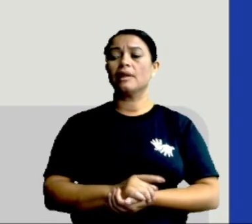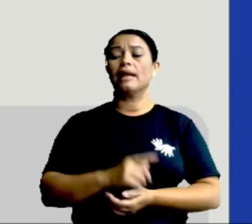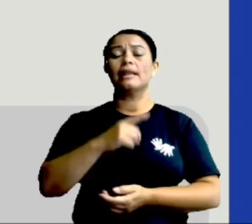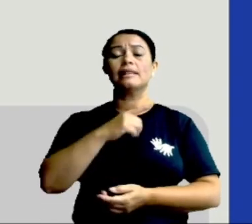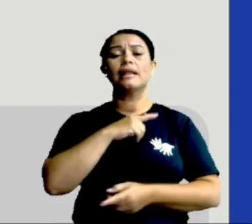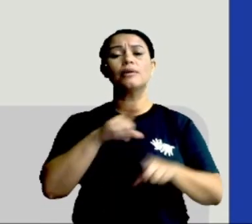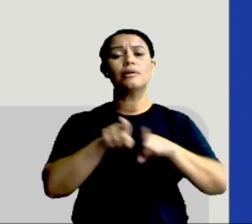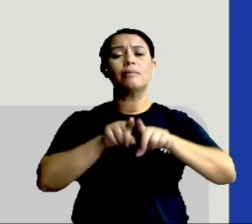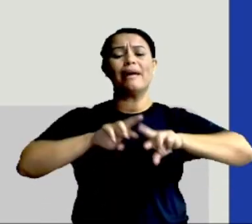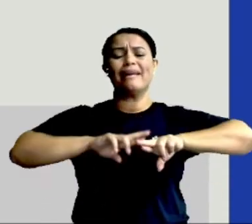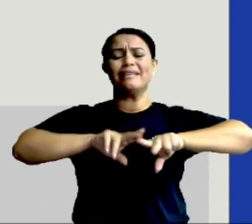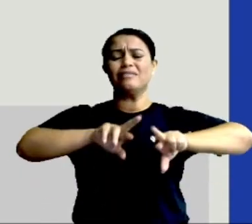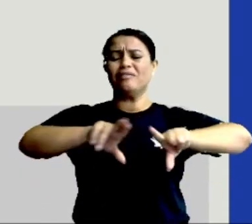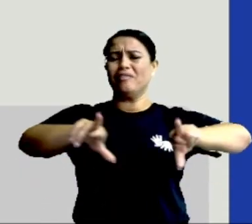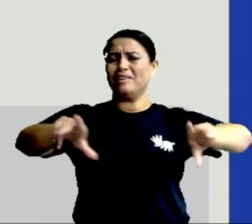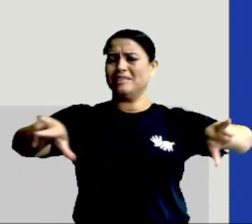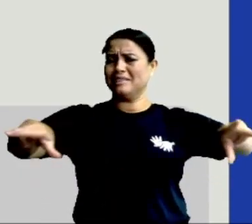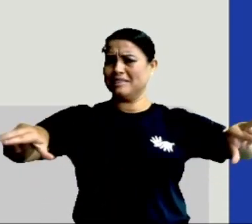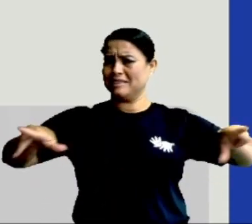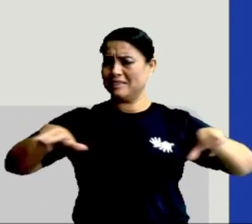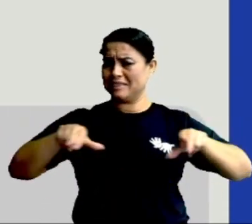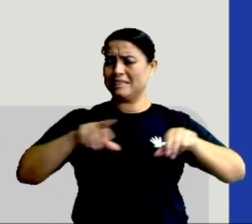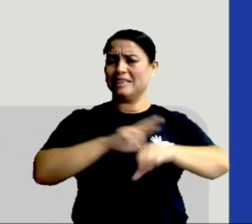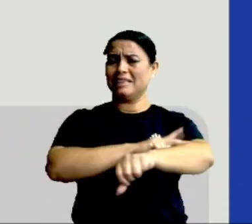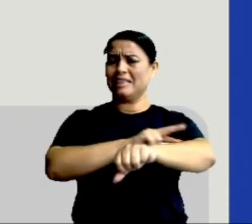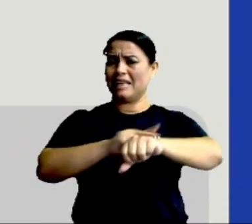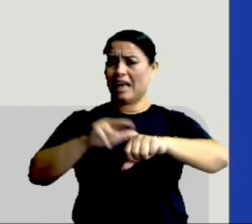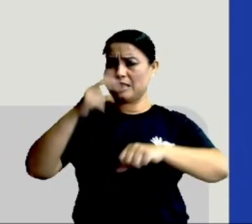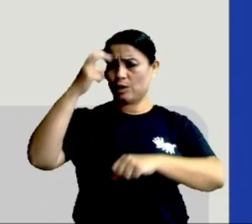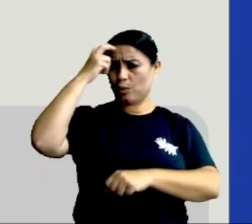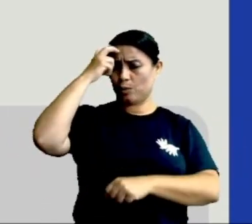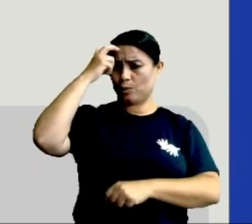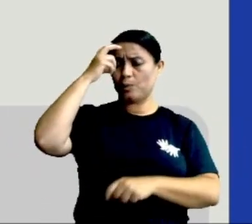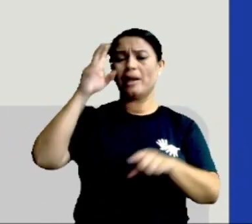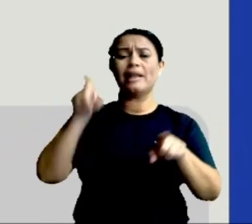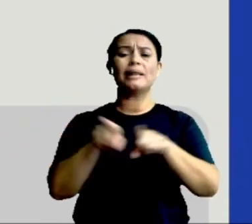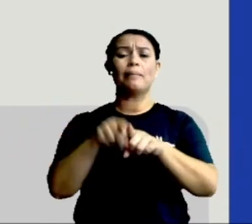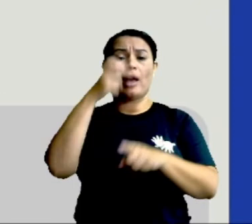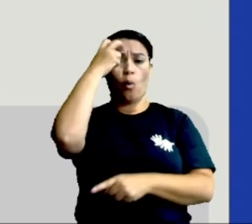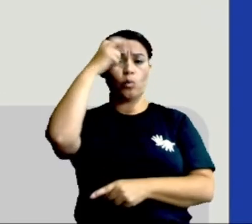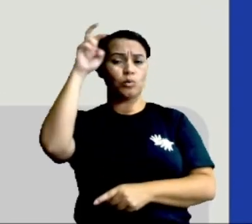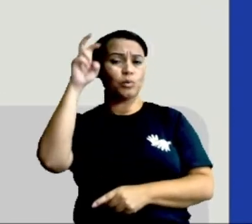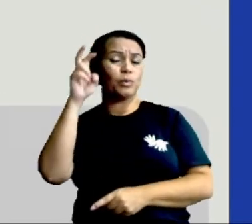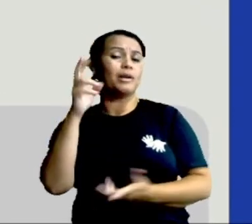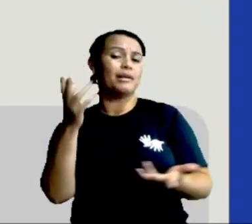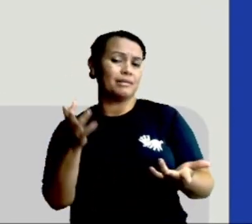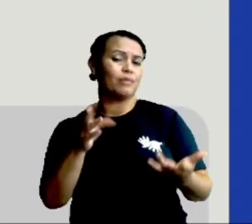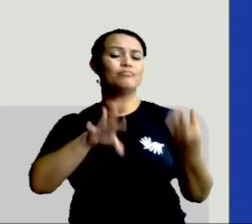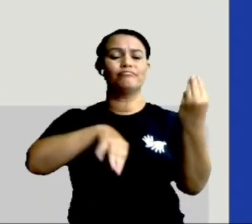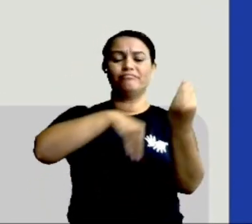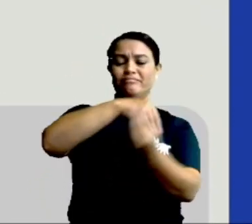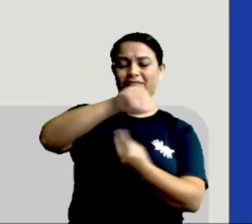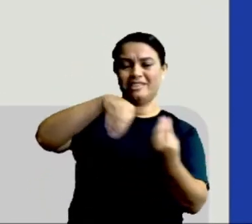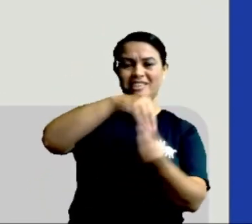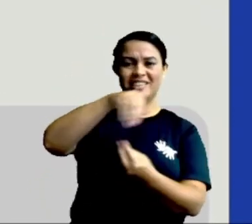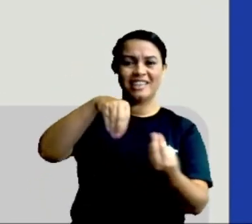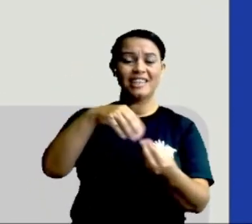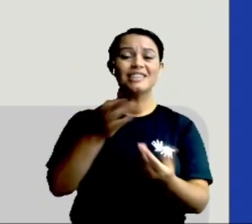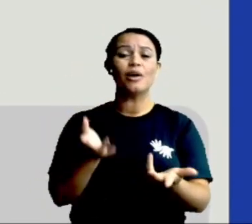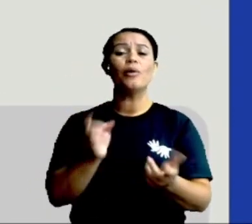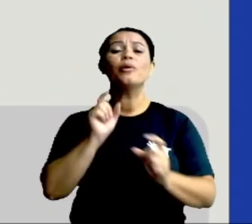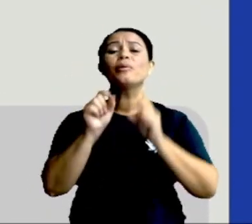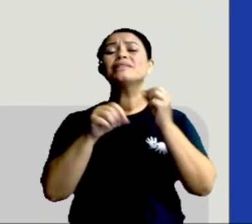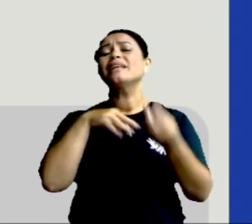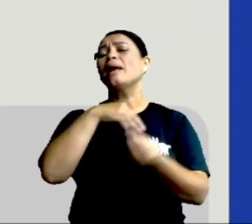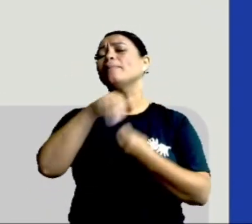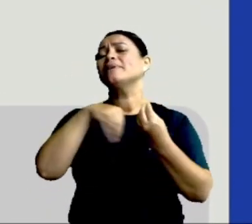Tendo em vista essa diversidade de raças e culturas e etnias, o resultado só poderia ser a miscigenação, né? Então, o que